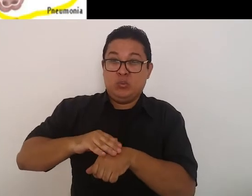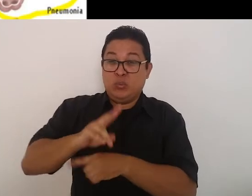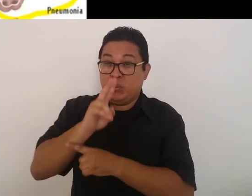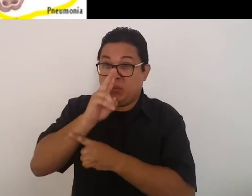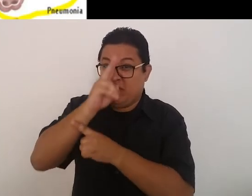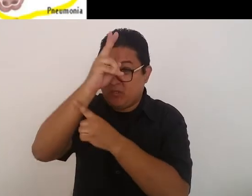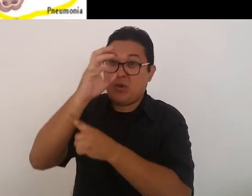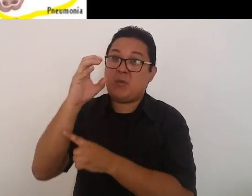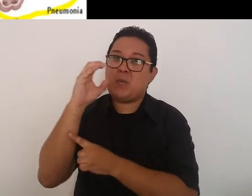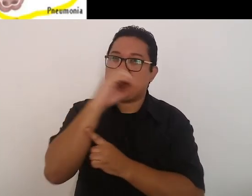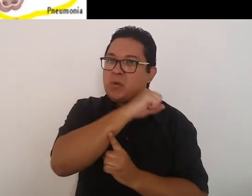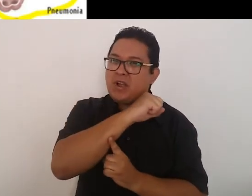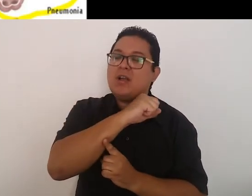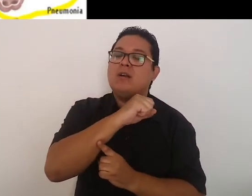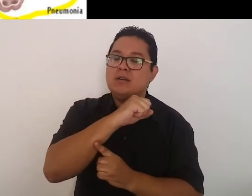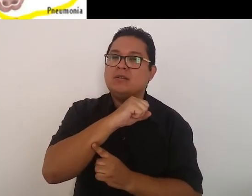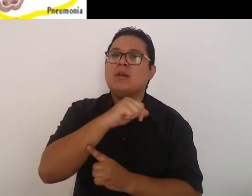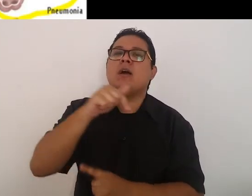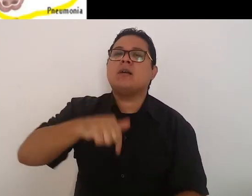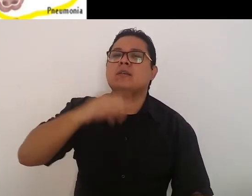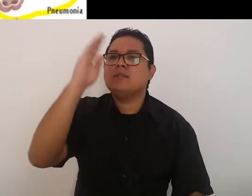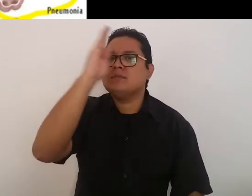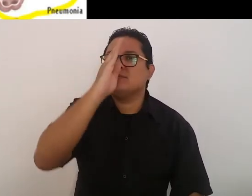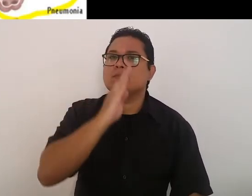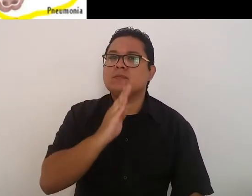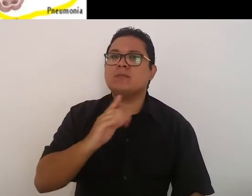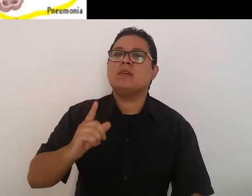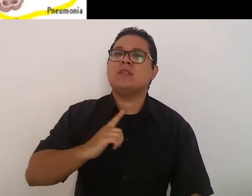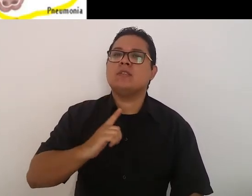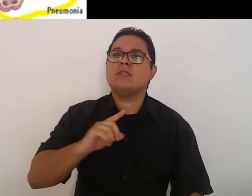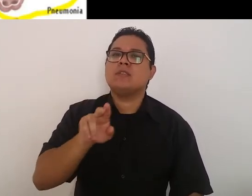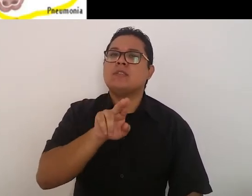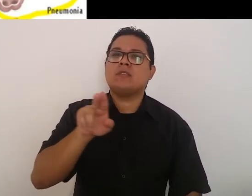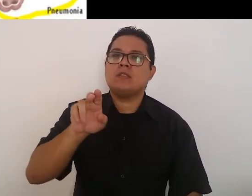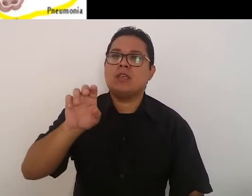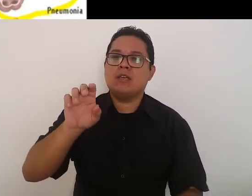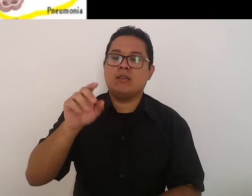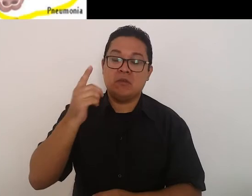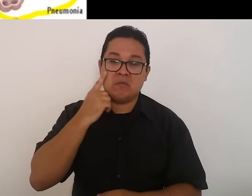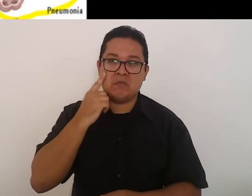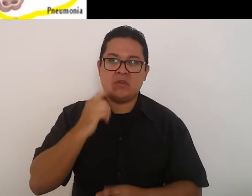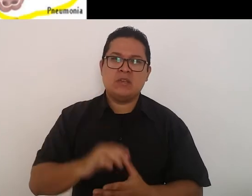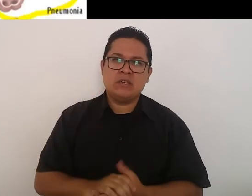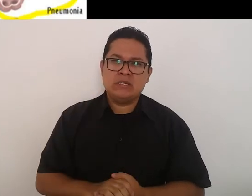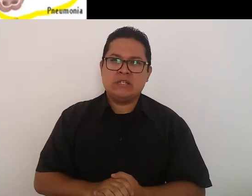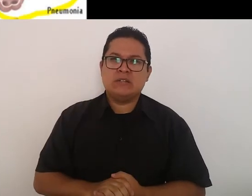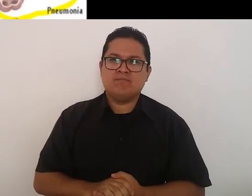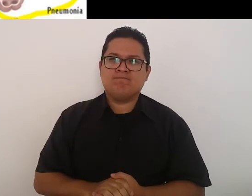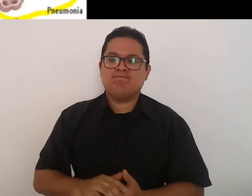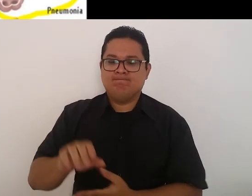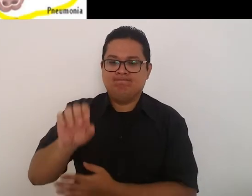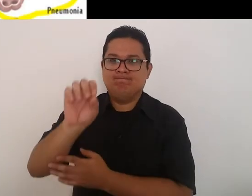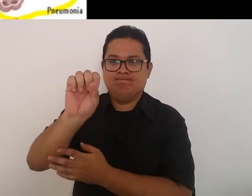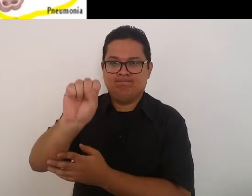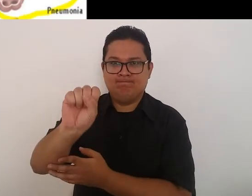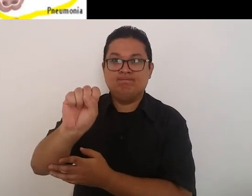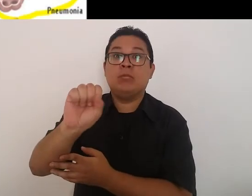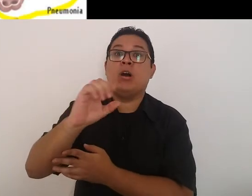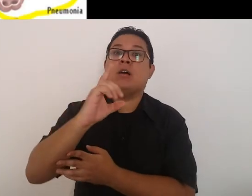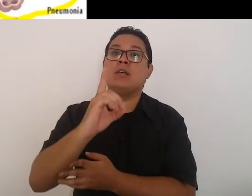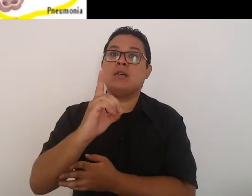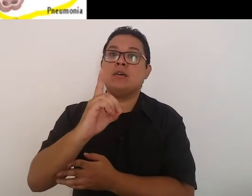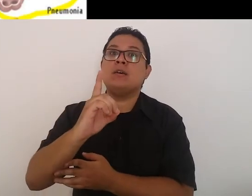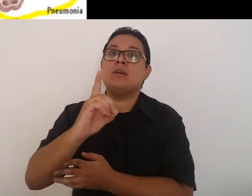até pegar o termo que estão usando aqui no Brasil, para não falar errado. A gente fala que é